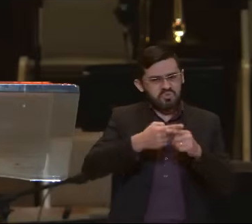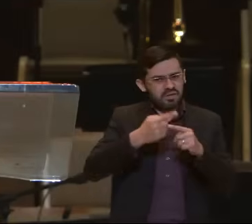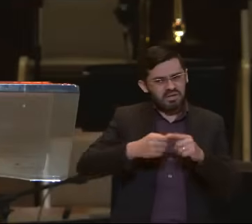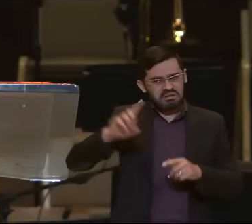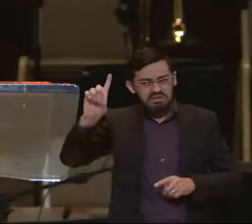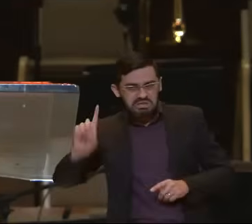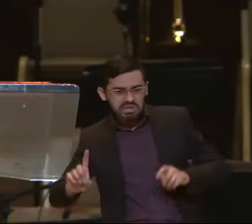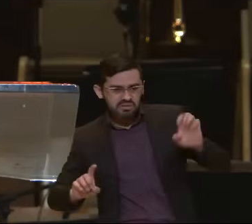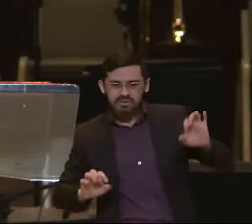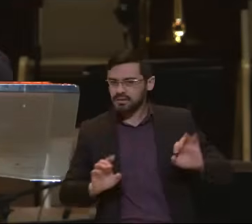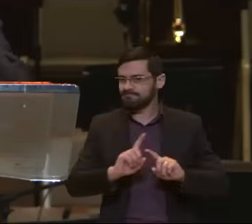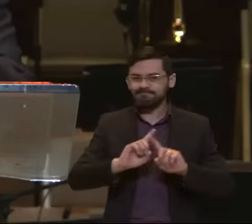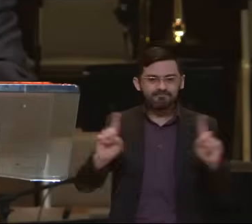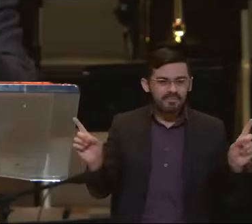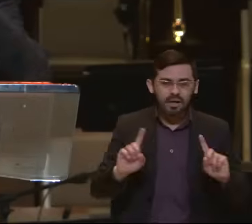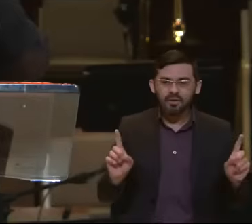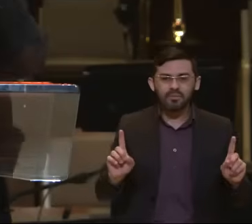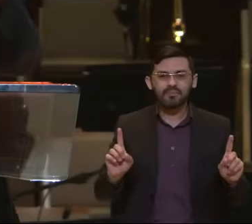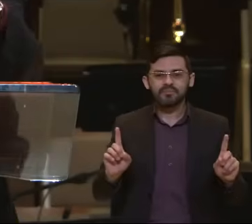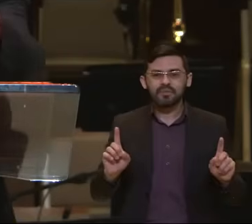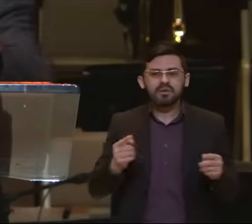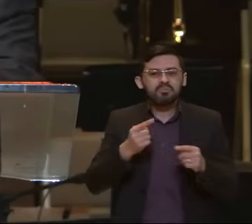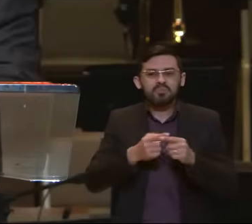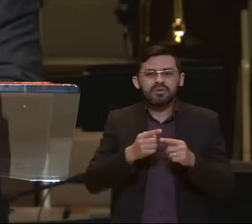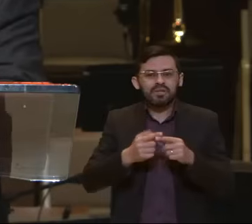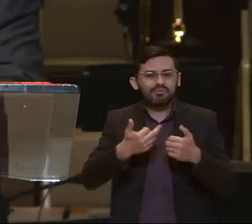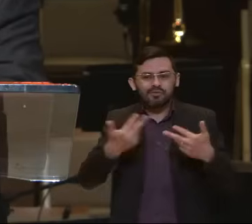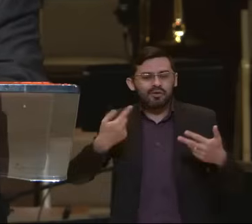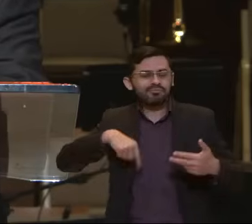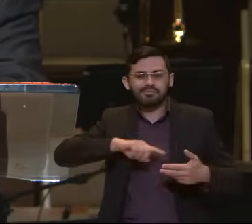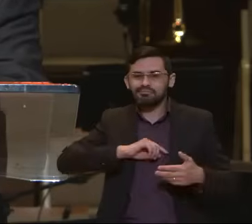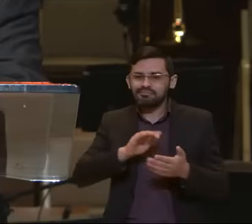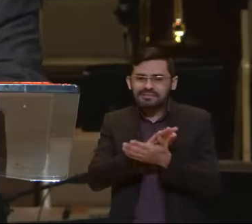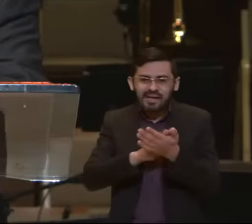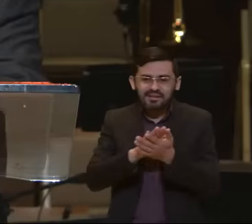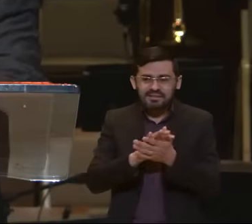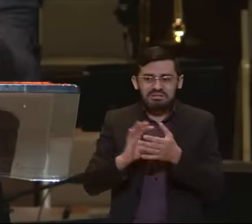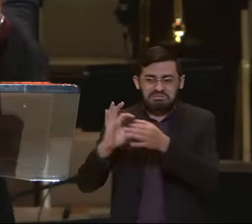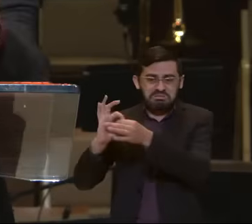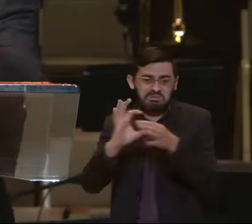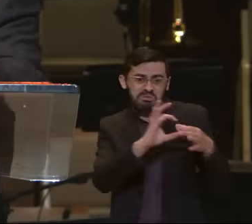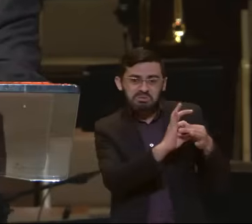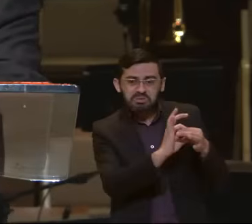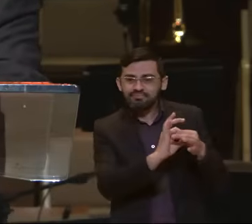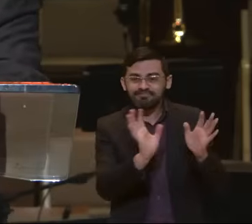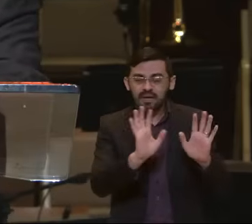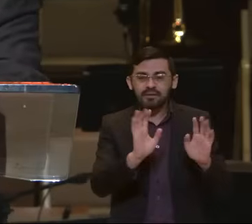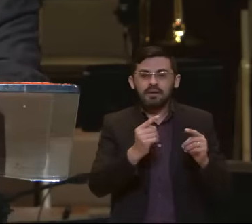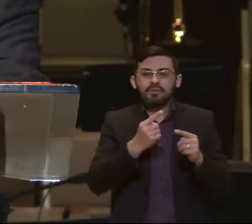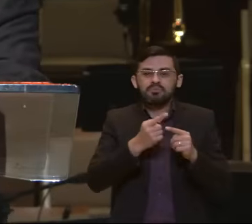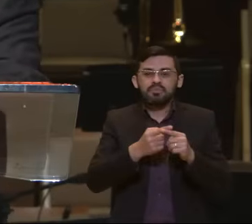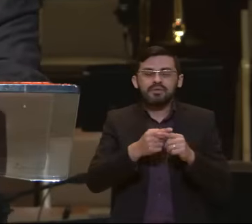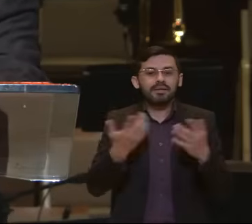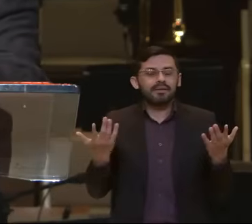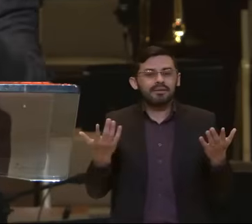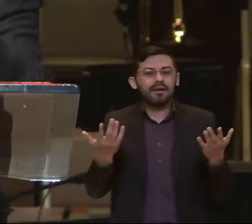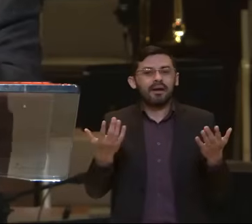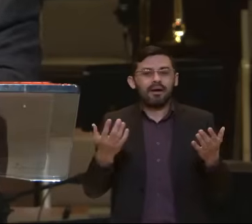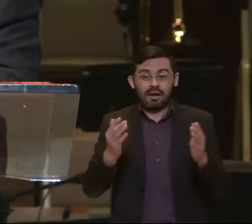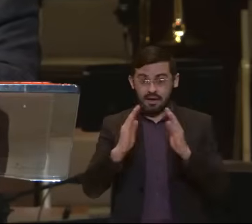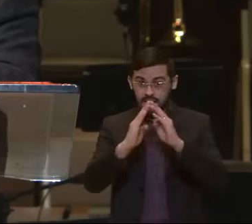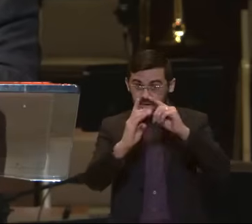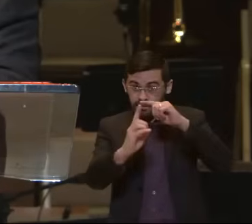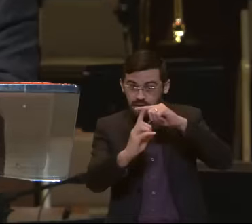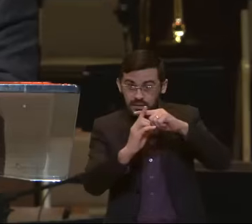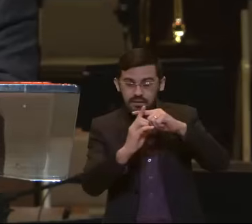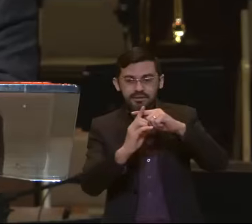esquerda. Por isso nós não estamos ligados a nenhum partido. Por que não somos ligados? Porque a